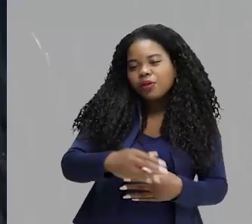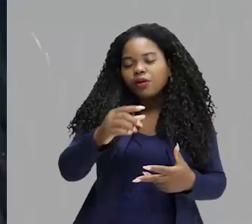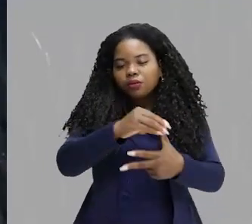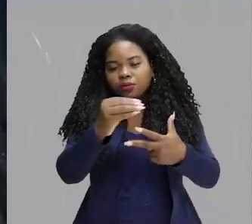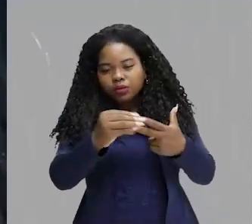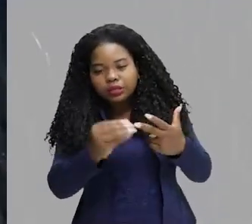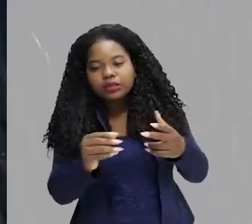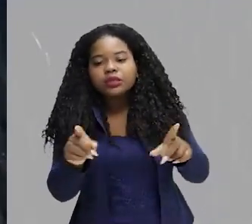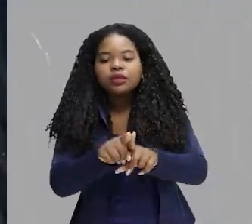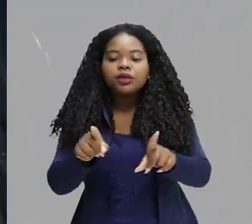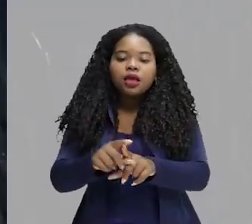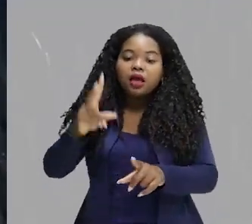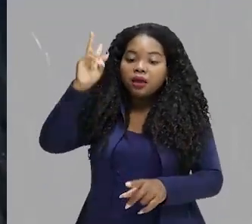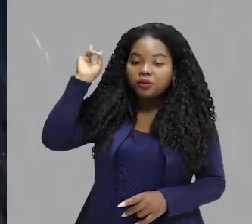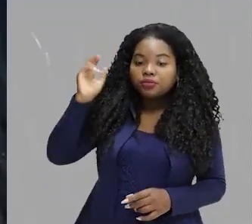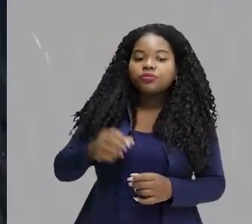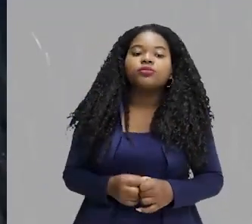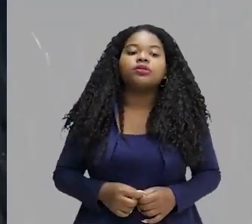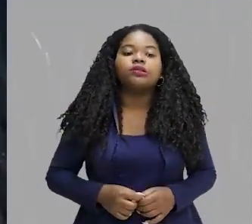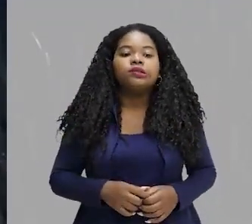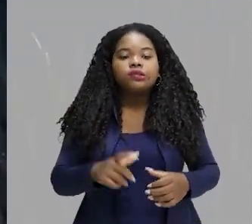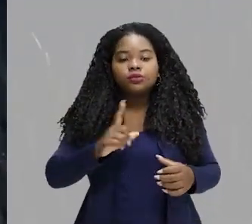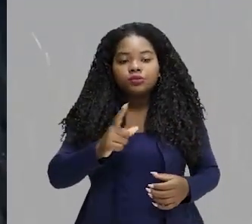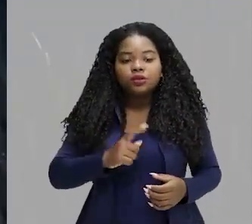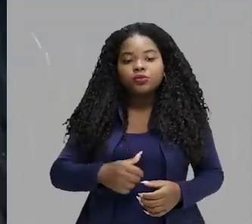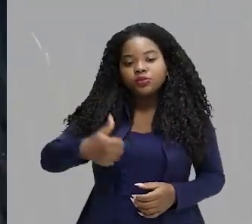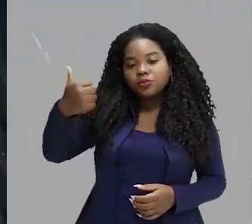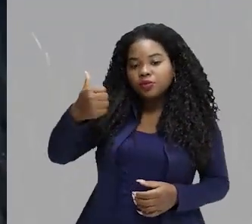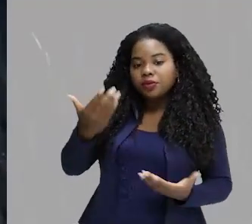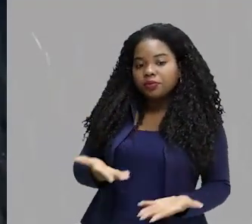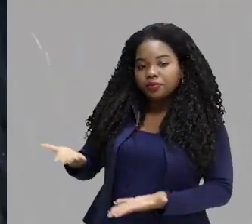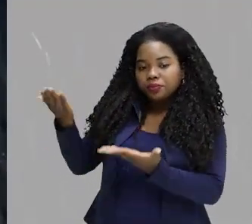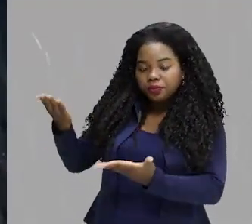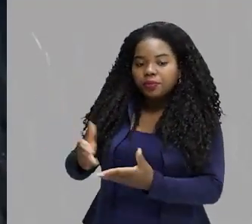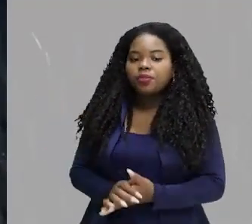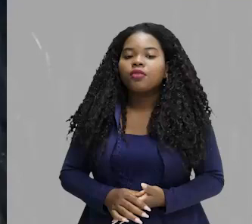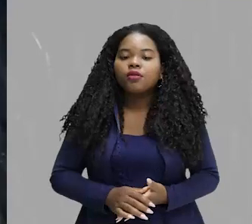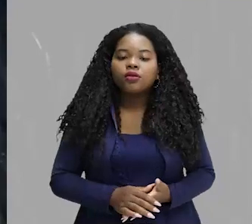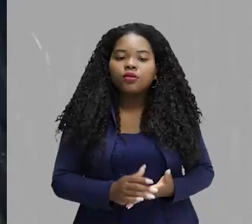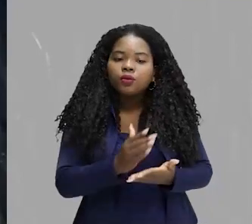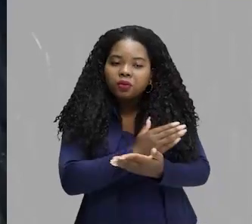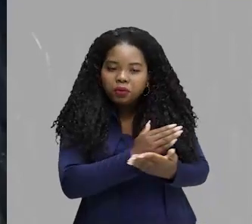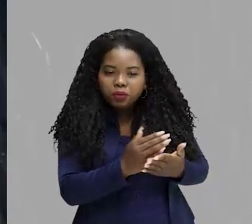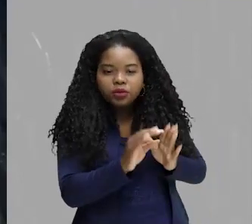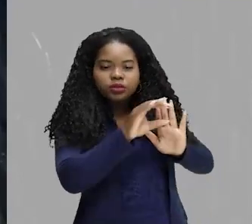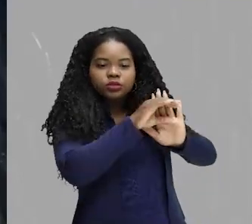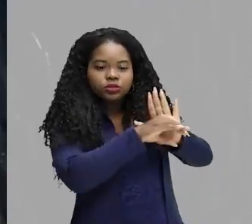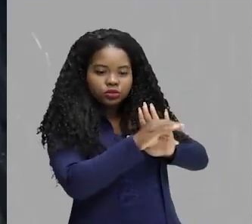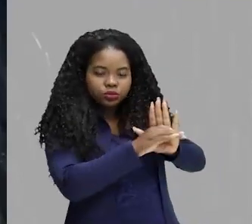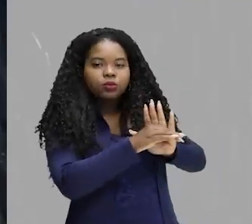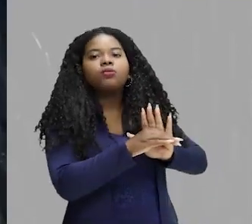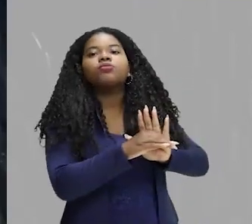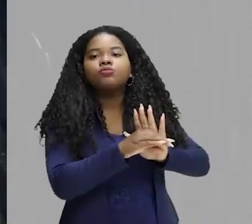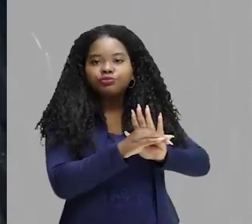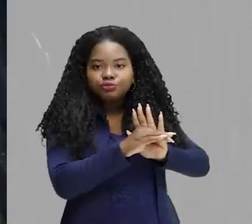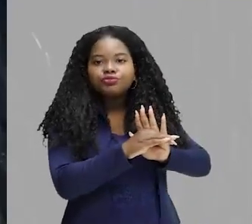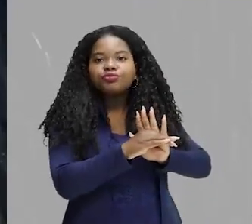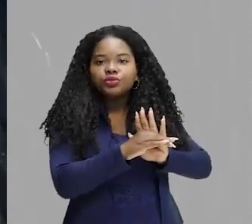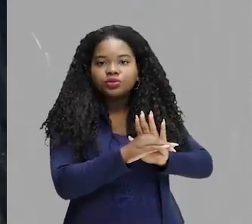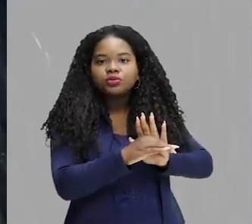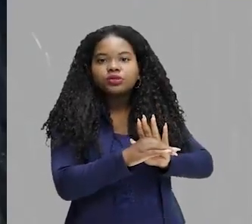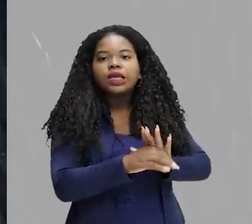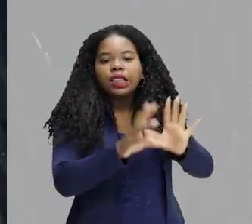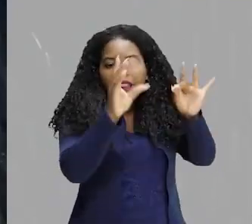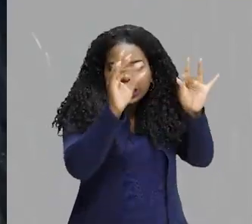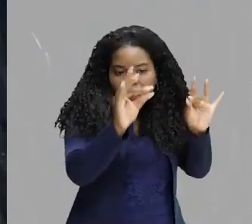o vestibular. Nosso roteiro, então, vai seguir, primeiro, uma introdução, Introduction to Poetry, vamos ver um